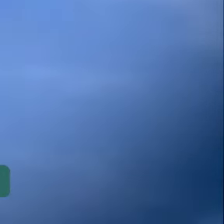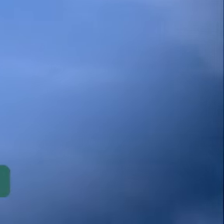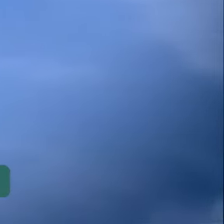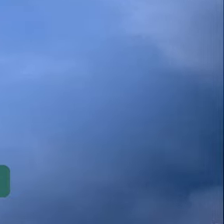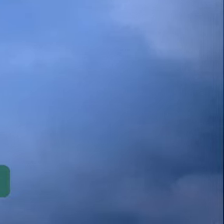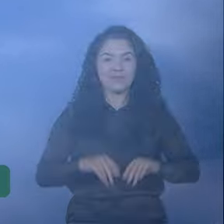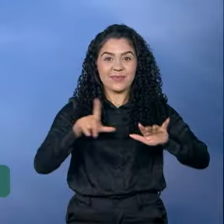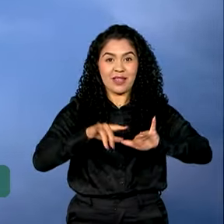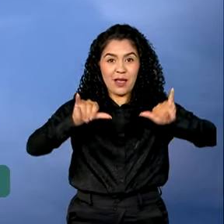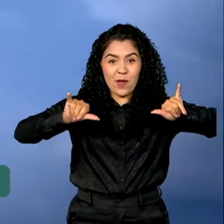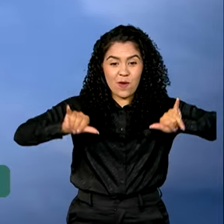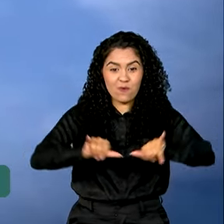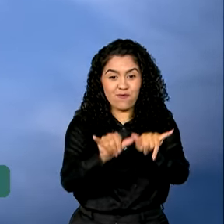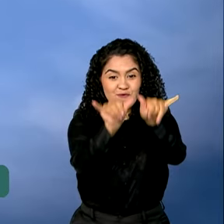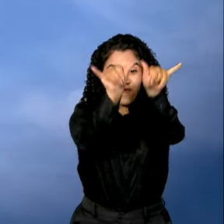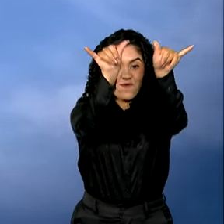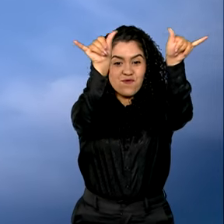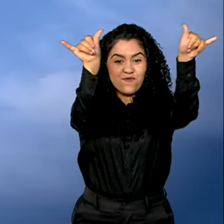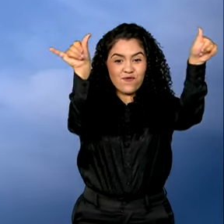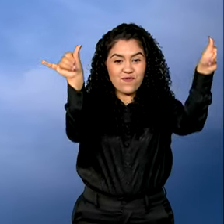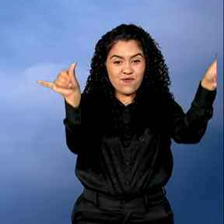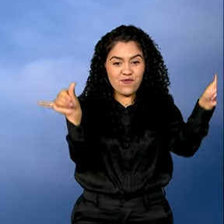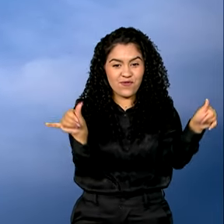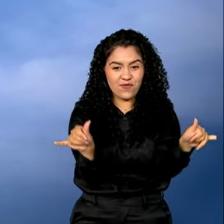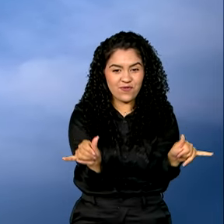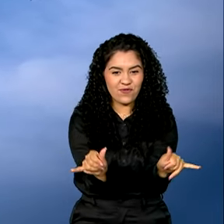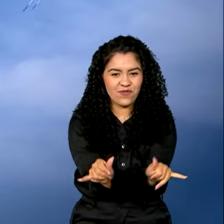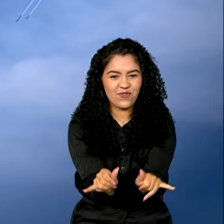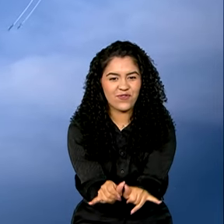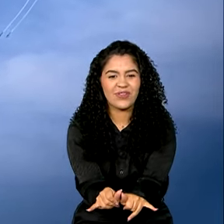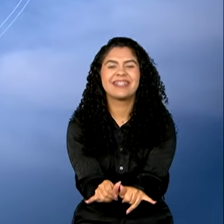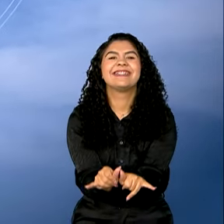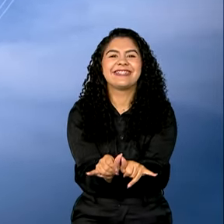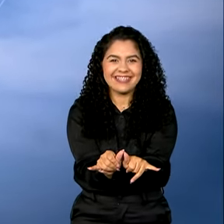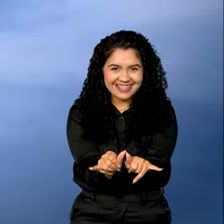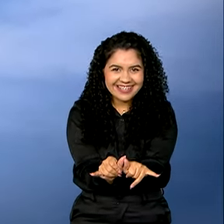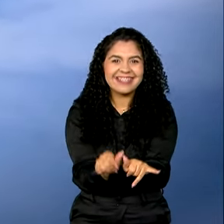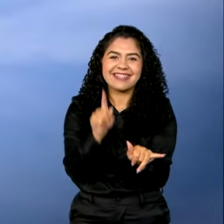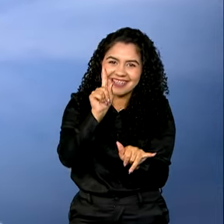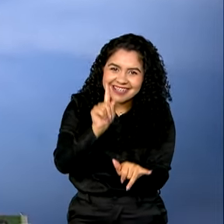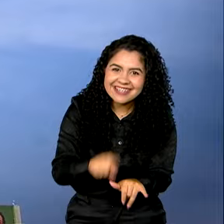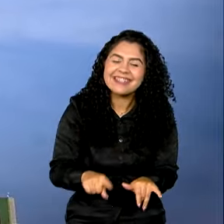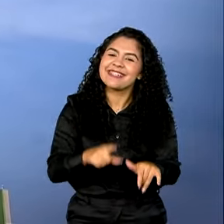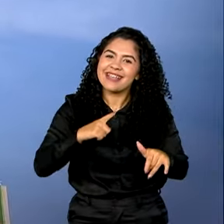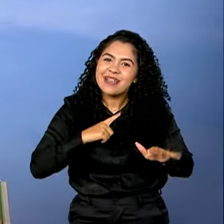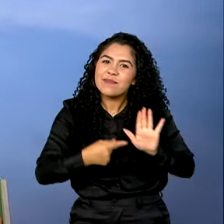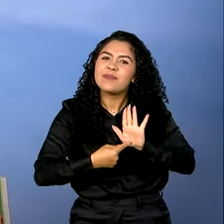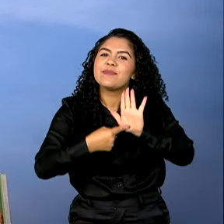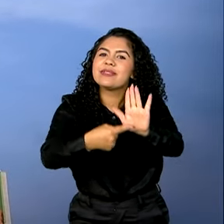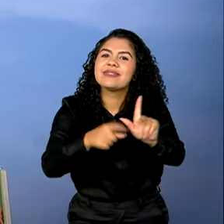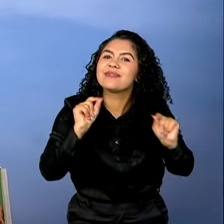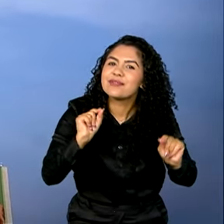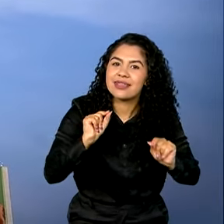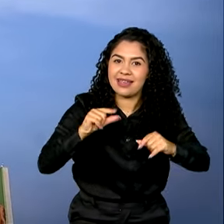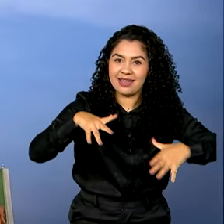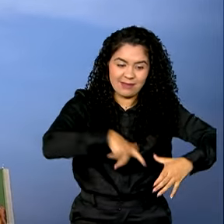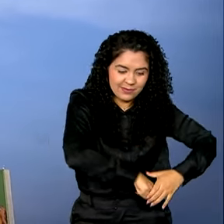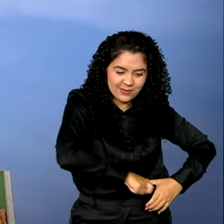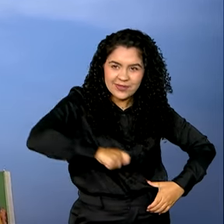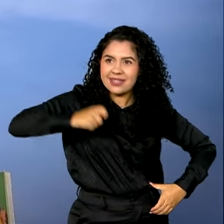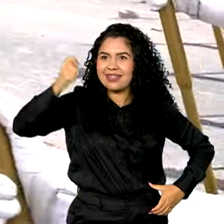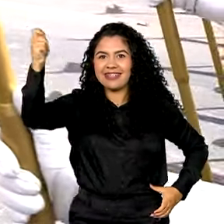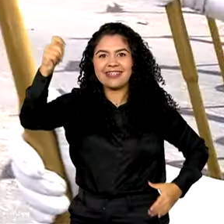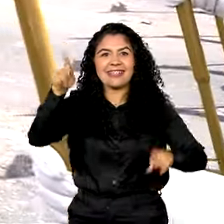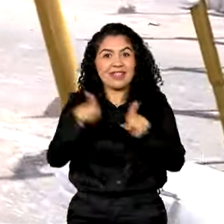Desenho de um coração, a esquadrilha saudou o público presente, assim como a democracia e a nossa